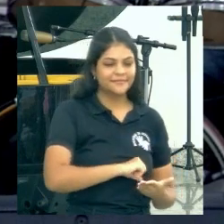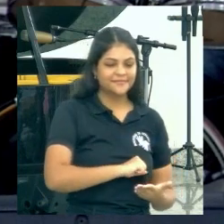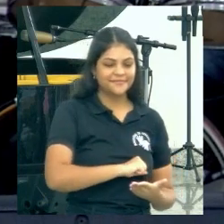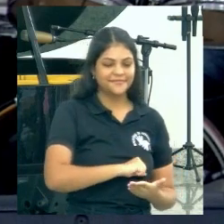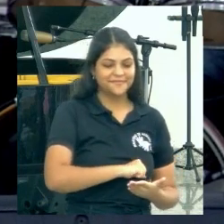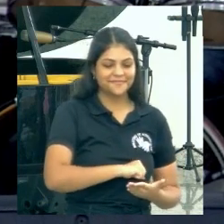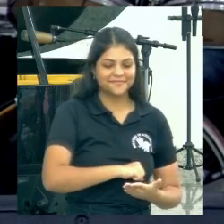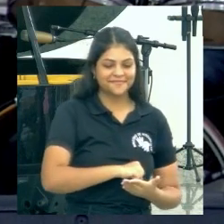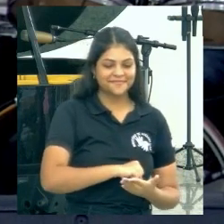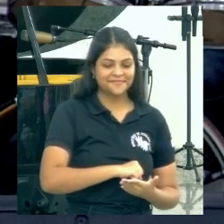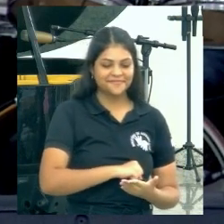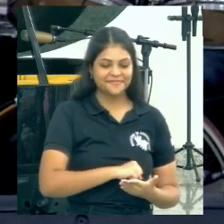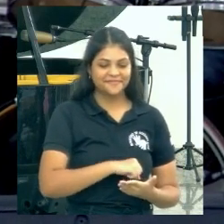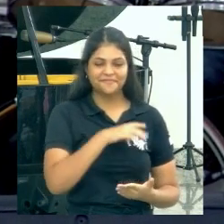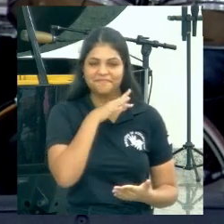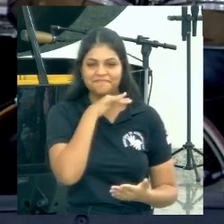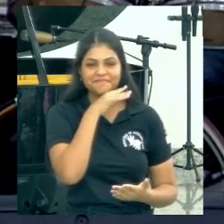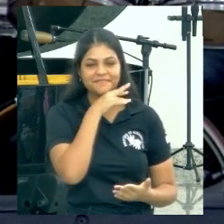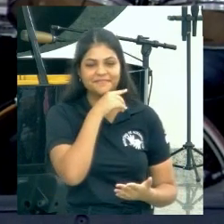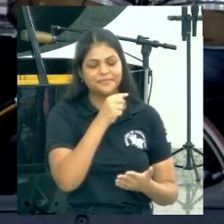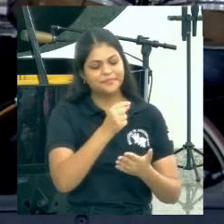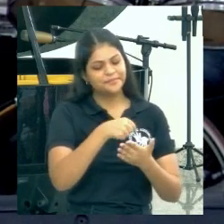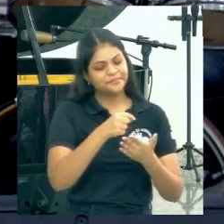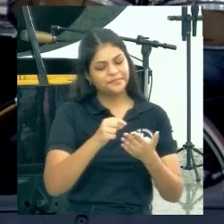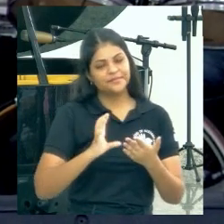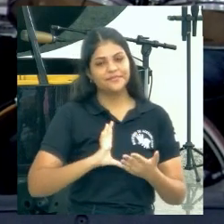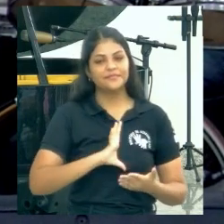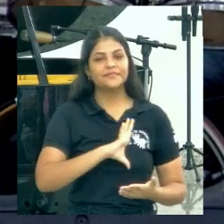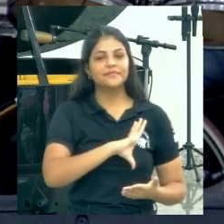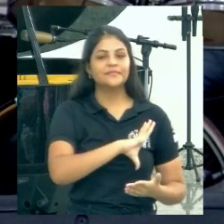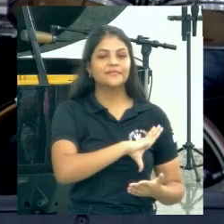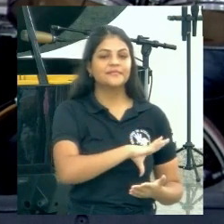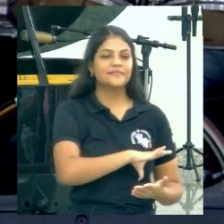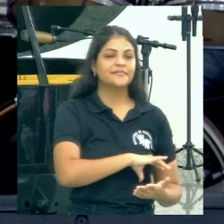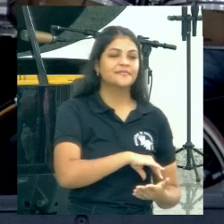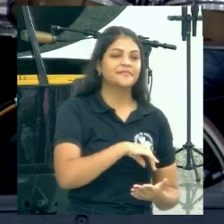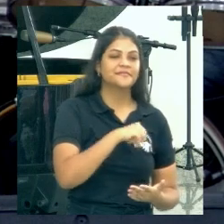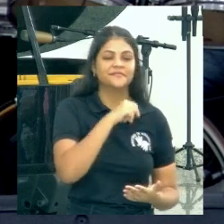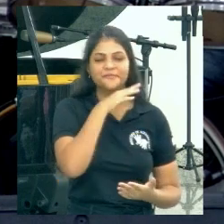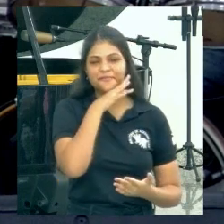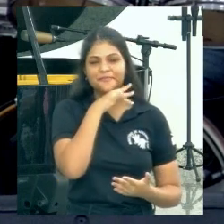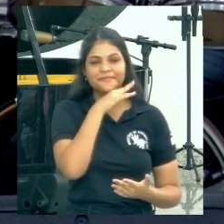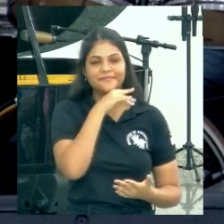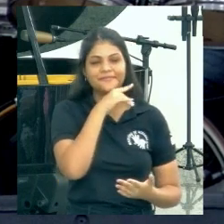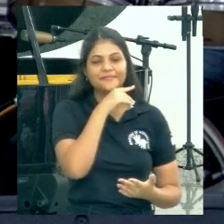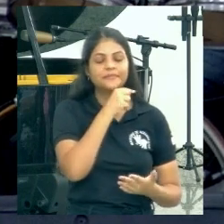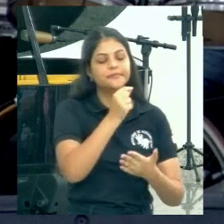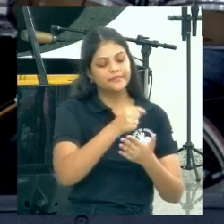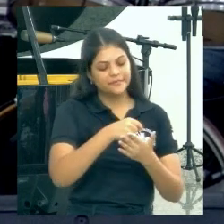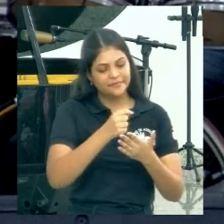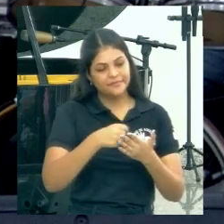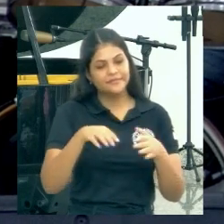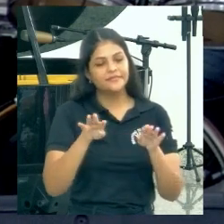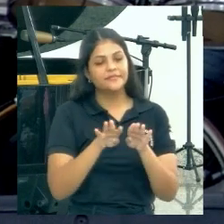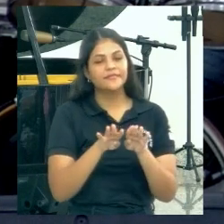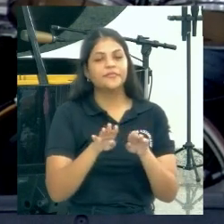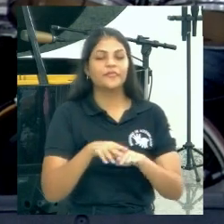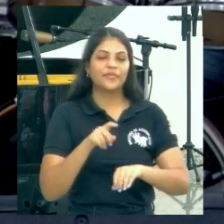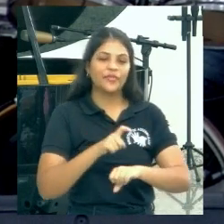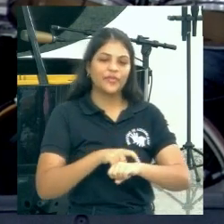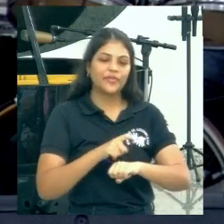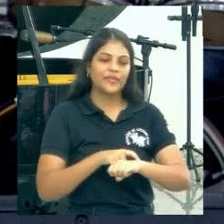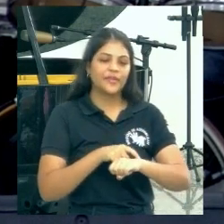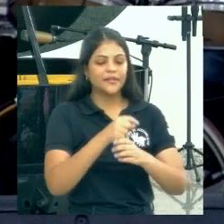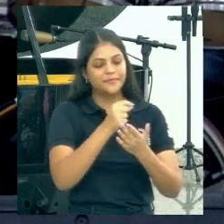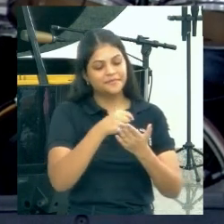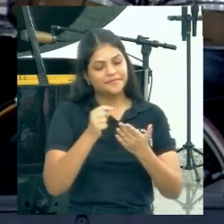ridículas. Não seriam cartas de amor se não fossem ridículas. Também escrevi em meu tempo cartas de